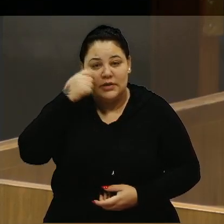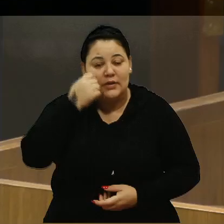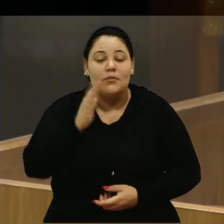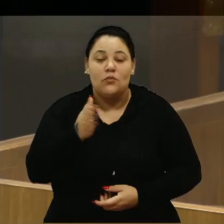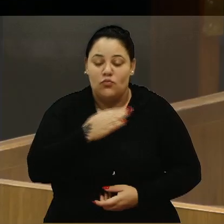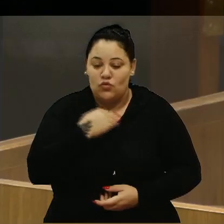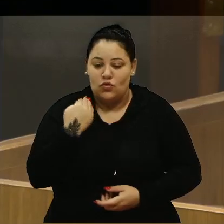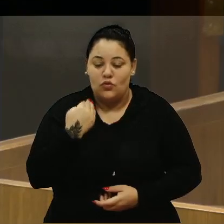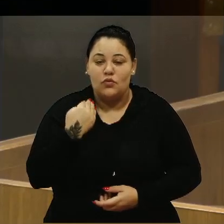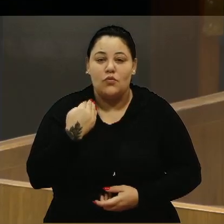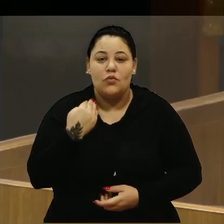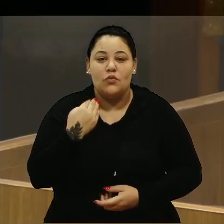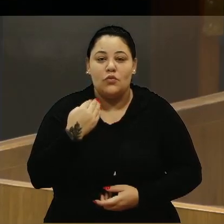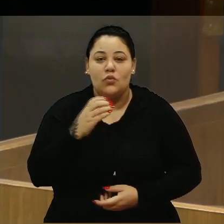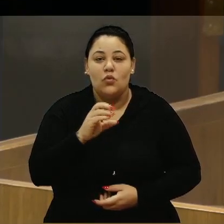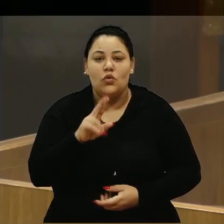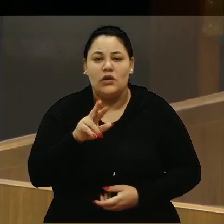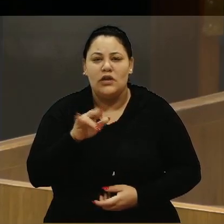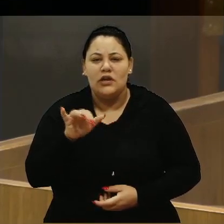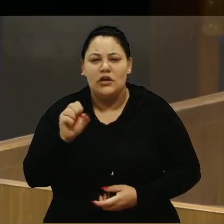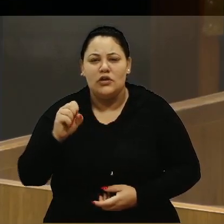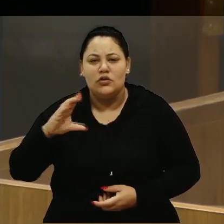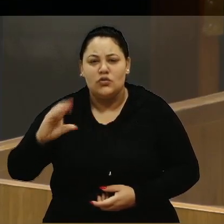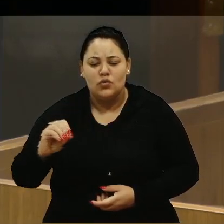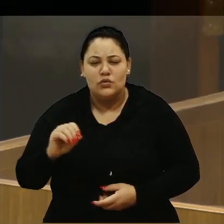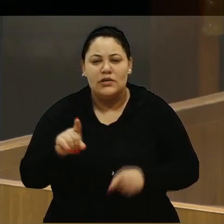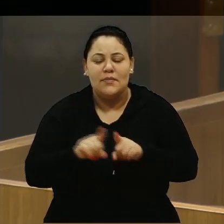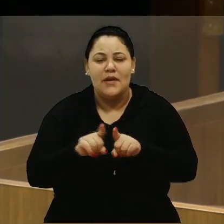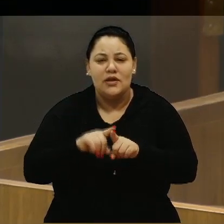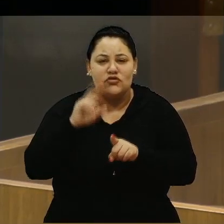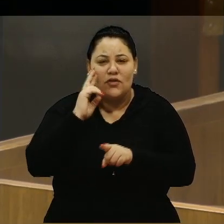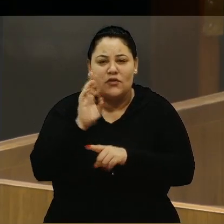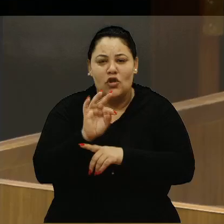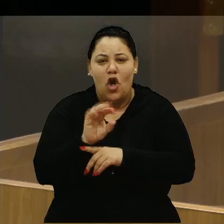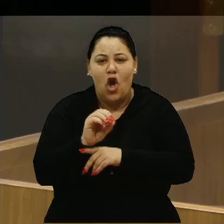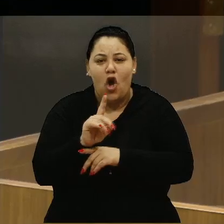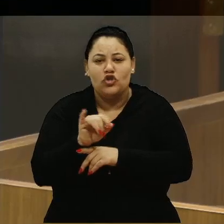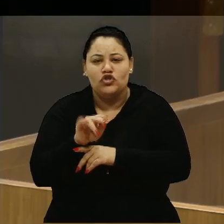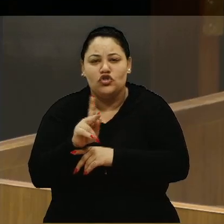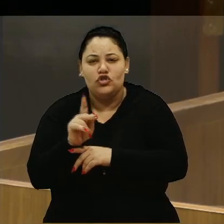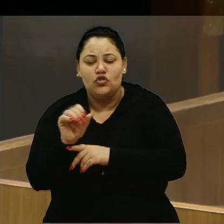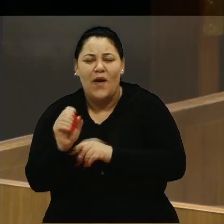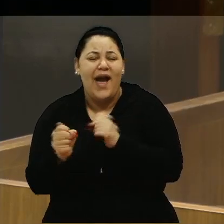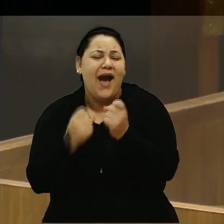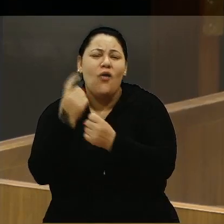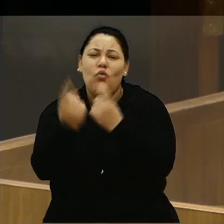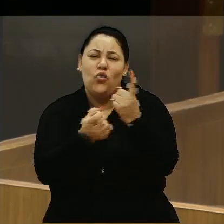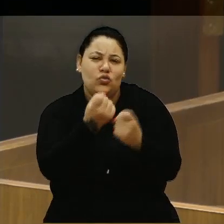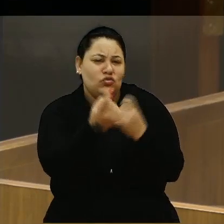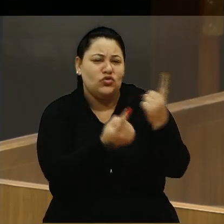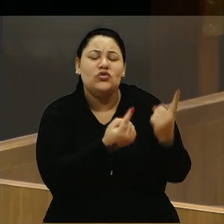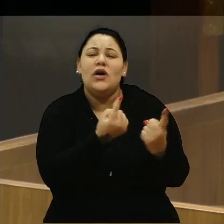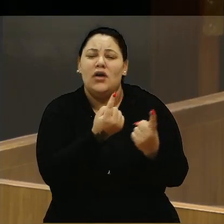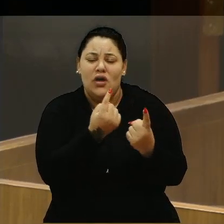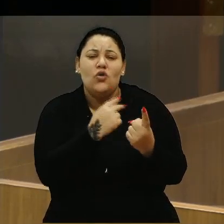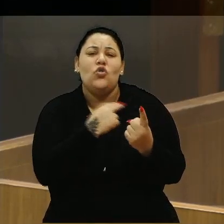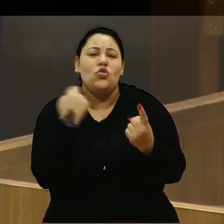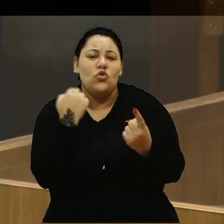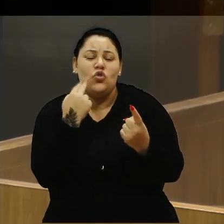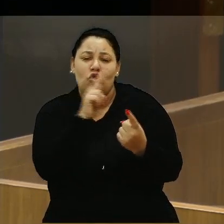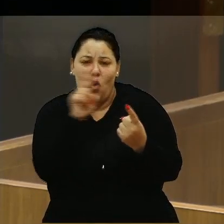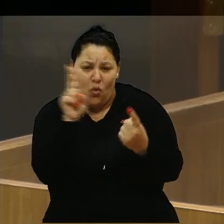mestre Curisco, mestre Todinho. Estas são algumas das pessoas que desenvolveram o